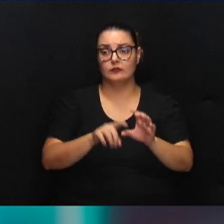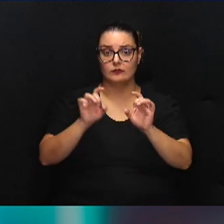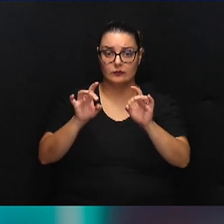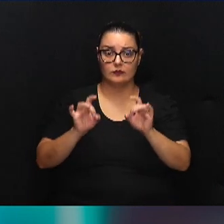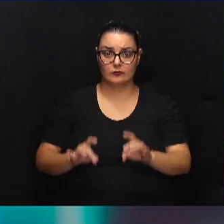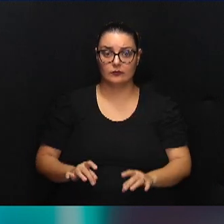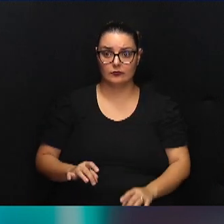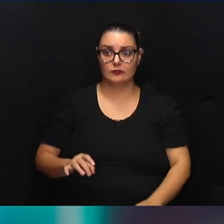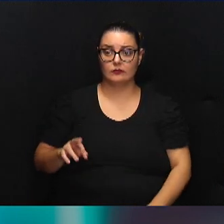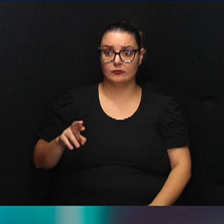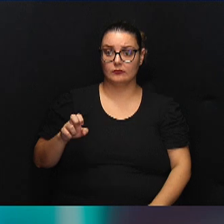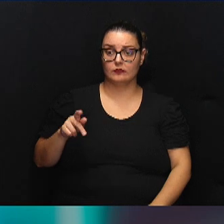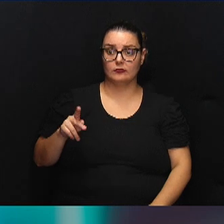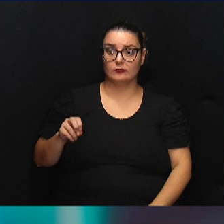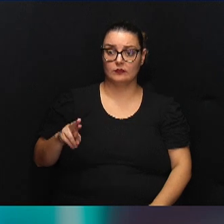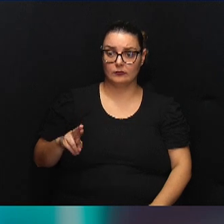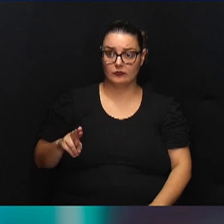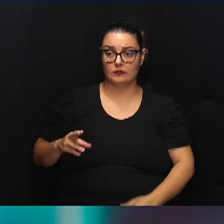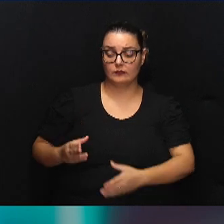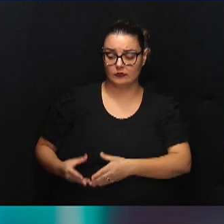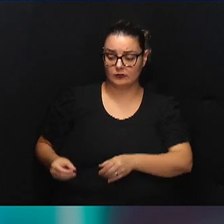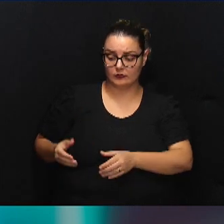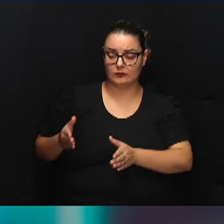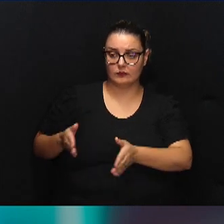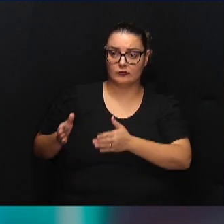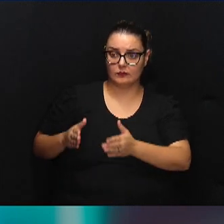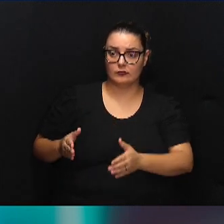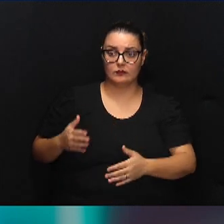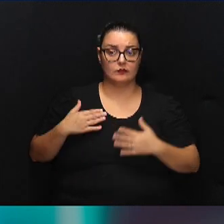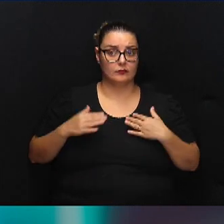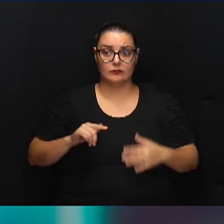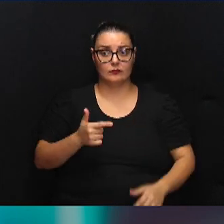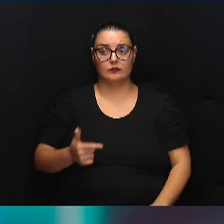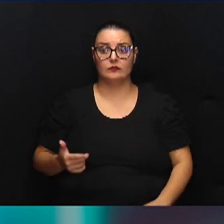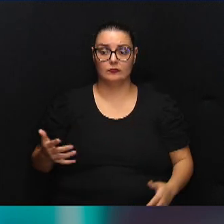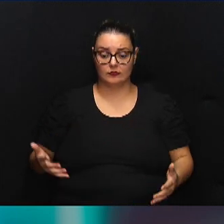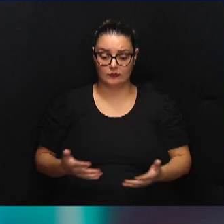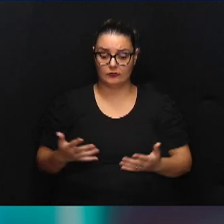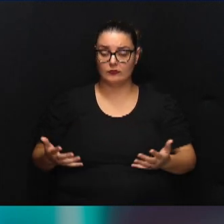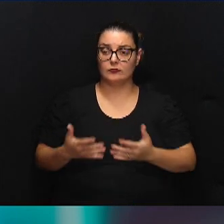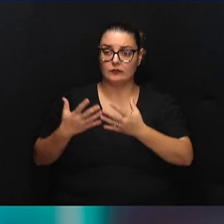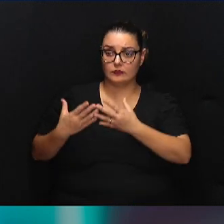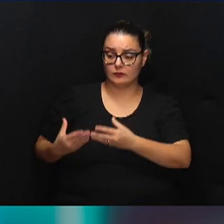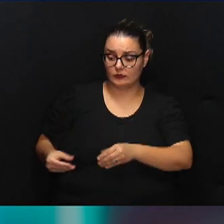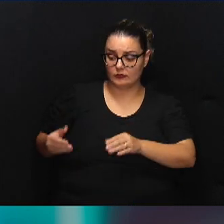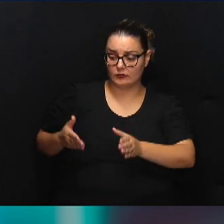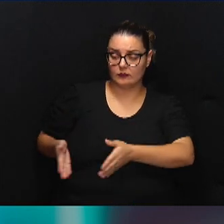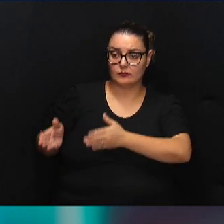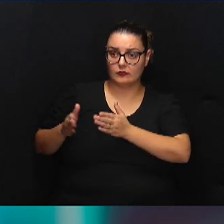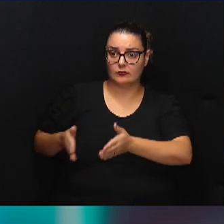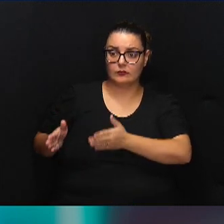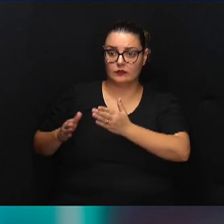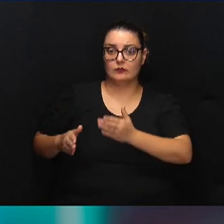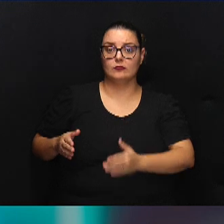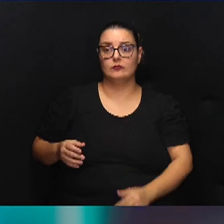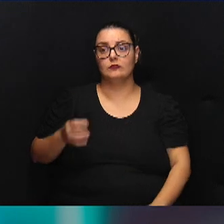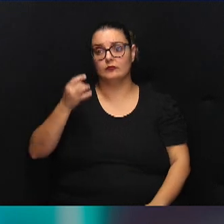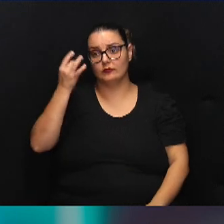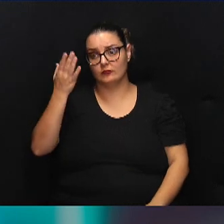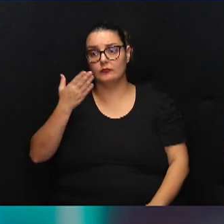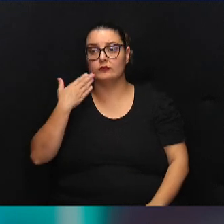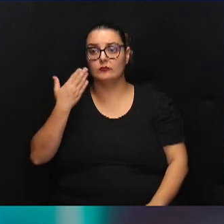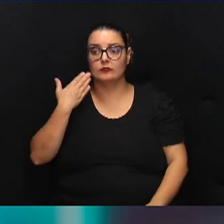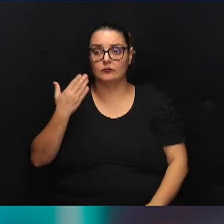de repor a insulina que o corpo já não produz mais. Aqueles remédios que estimulariam a produção de insulina ou facilitariam a ação